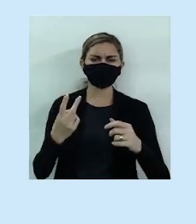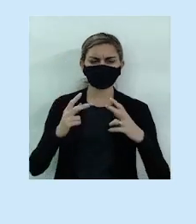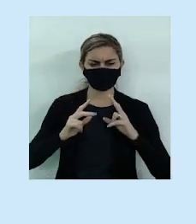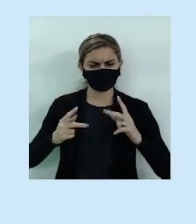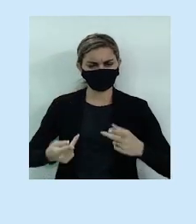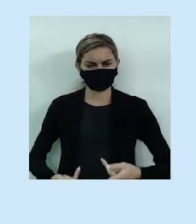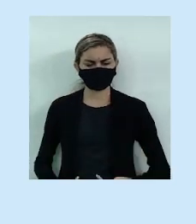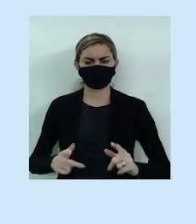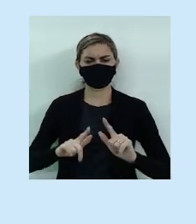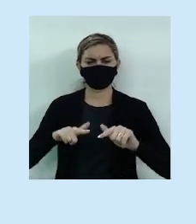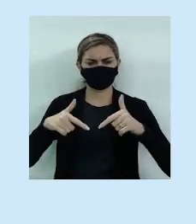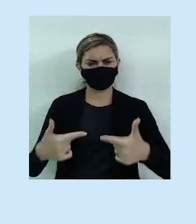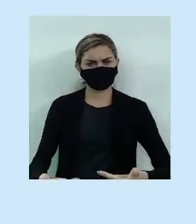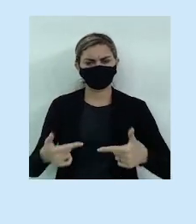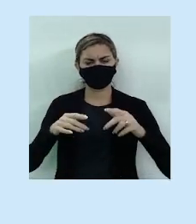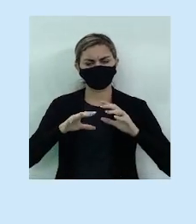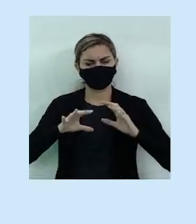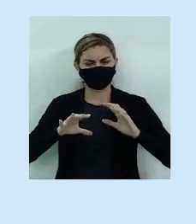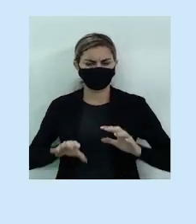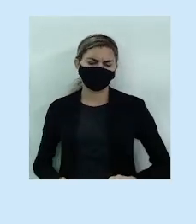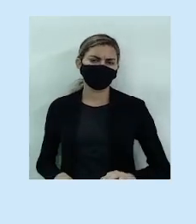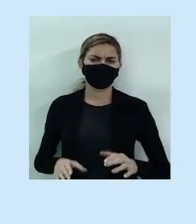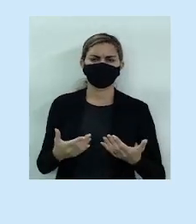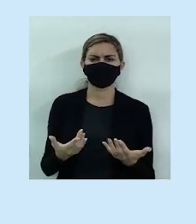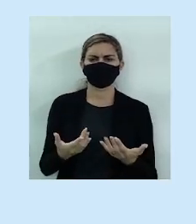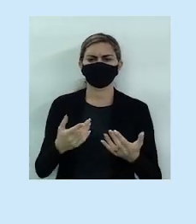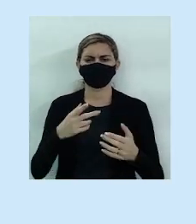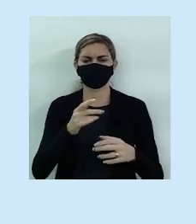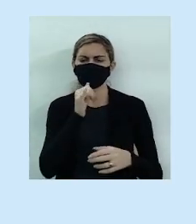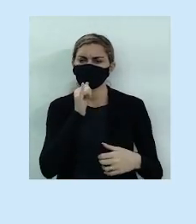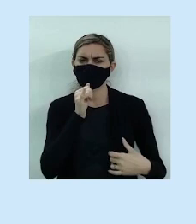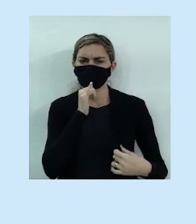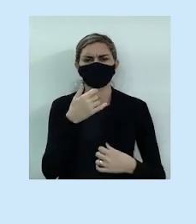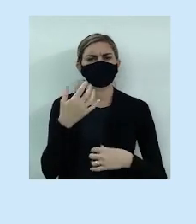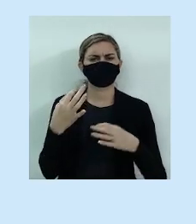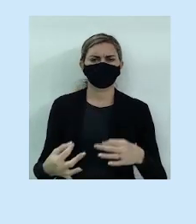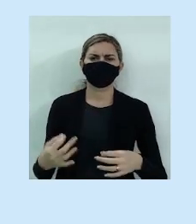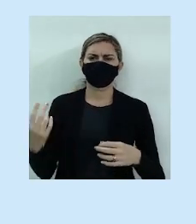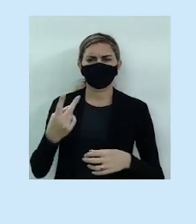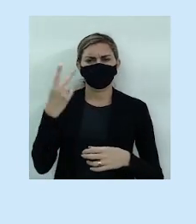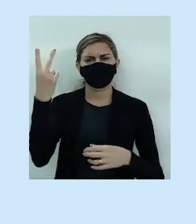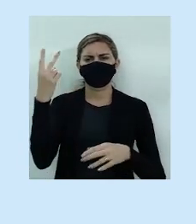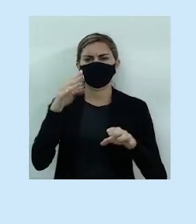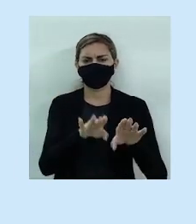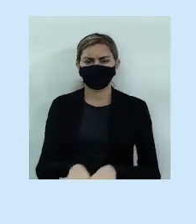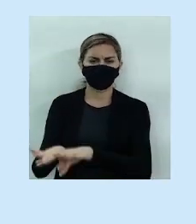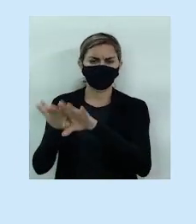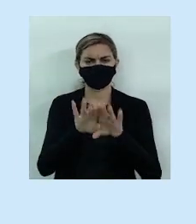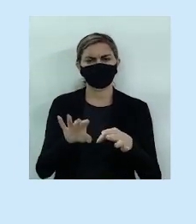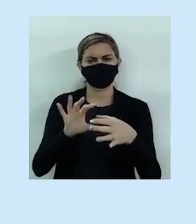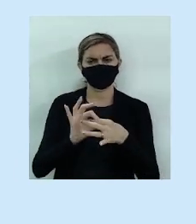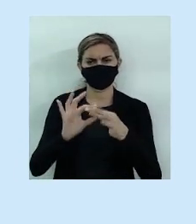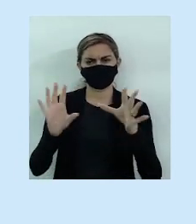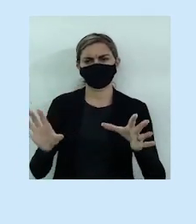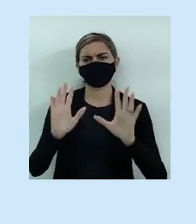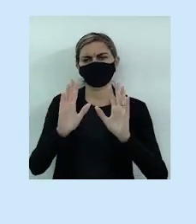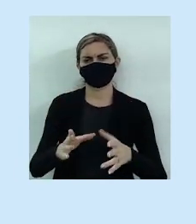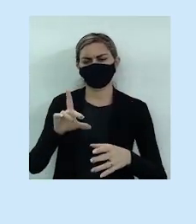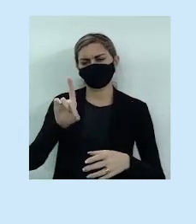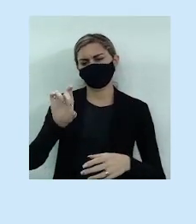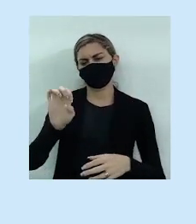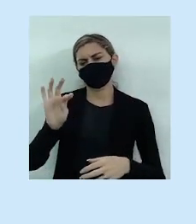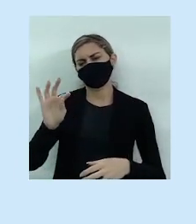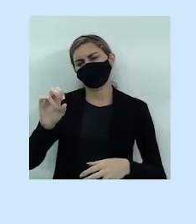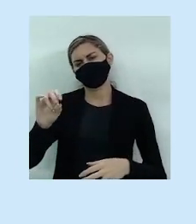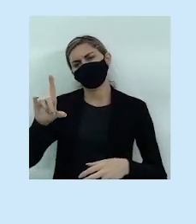quais são suas ações, os comportamentos. O exemplo seria justamente os valores de igualdade e liberdade. Já o deontológico,